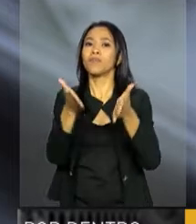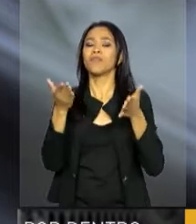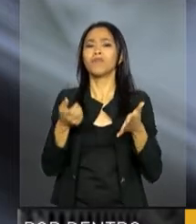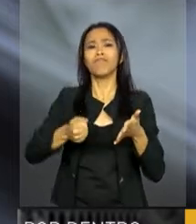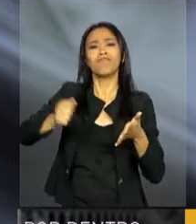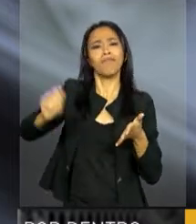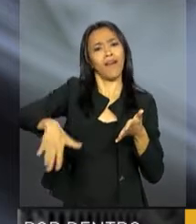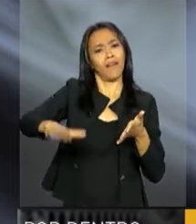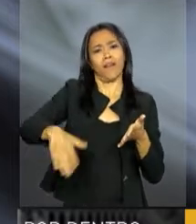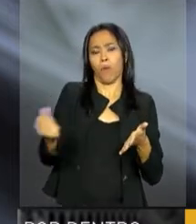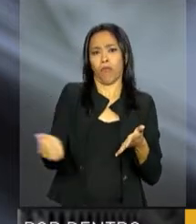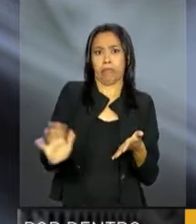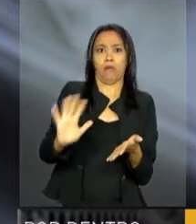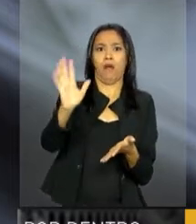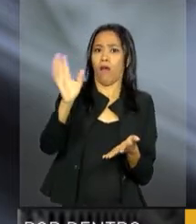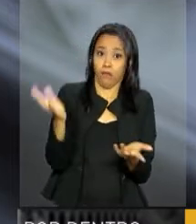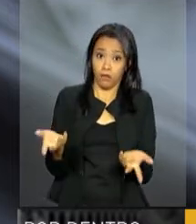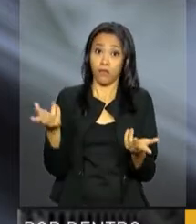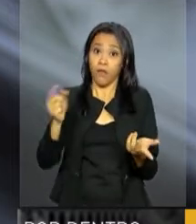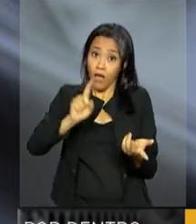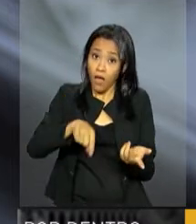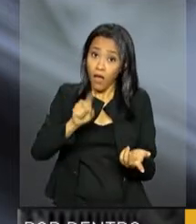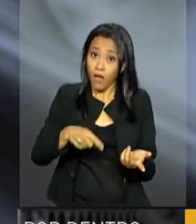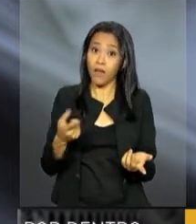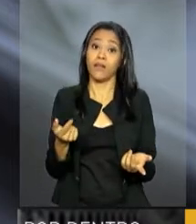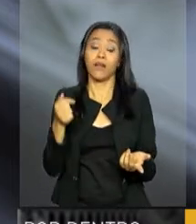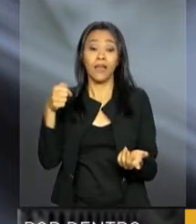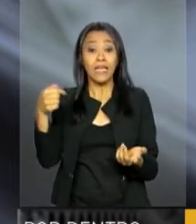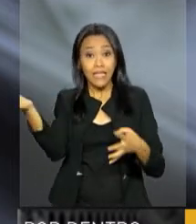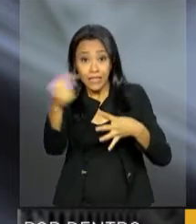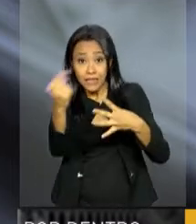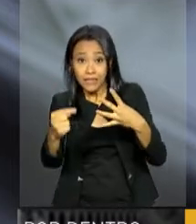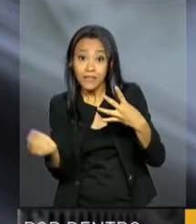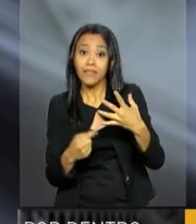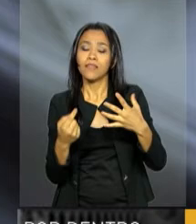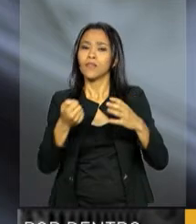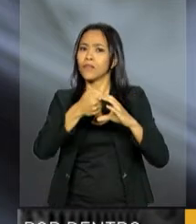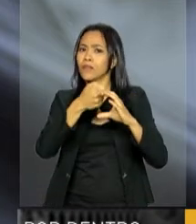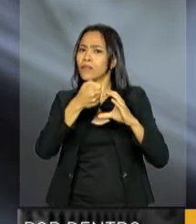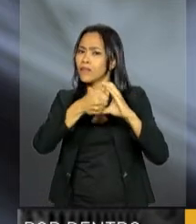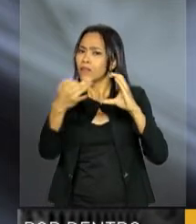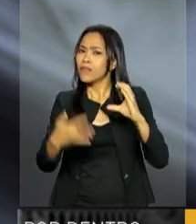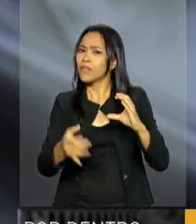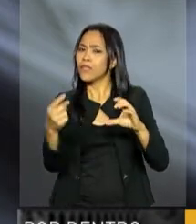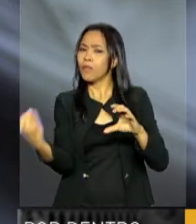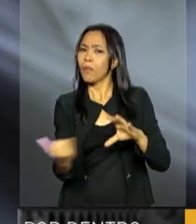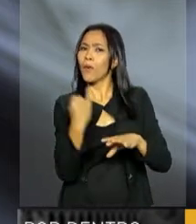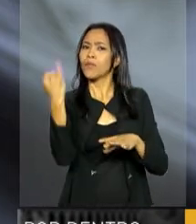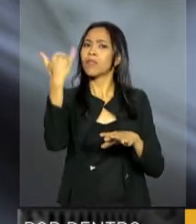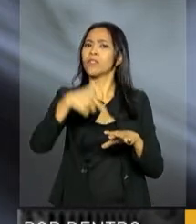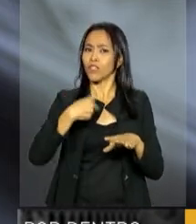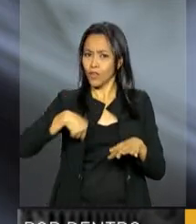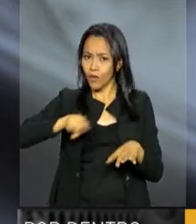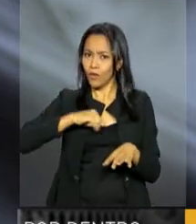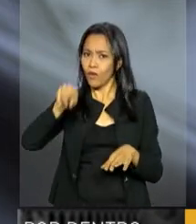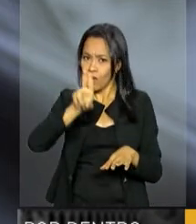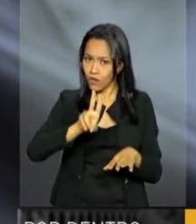mais reduzido e portanto são ele esses elementos importantes que nós estamos fazendo uso para